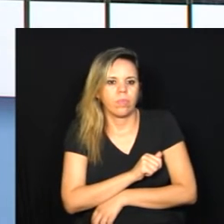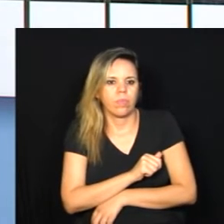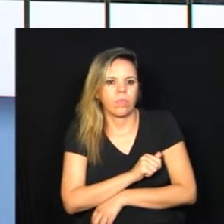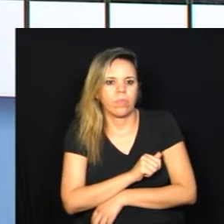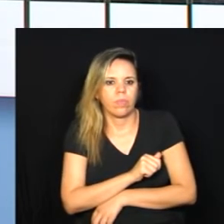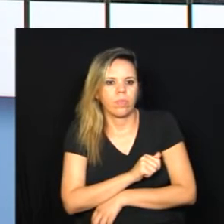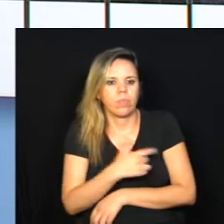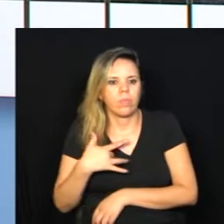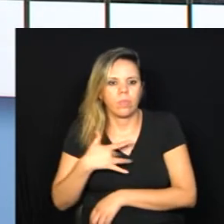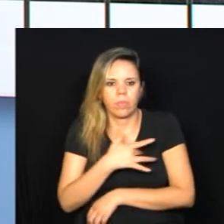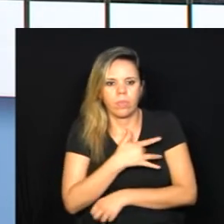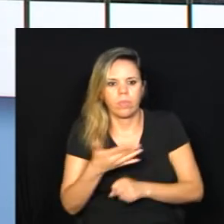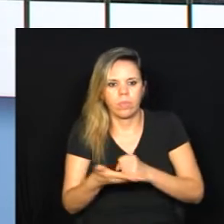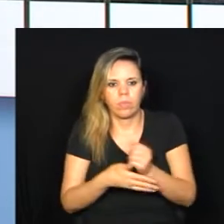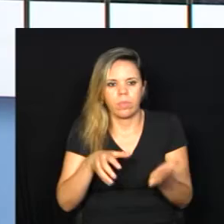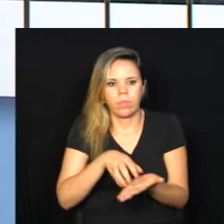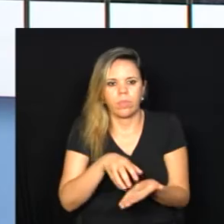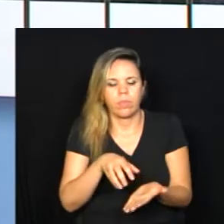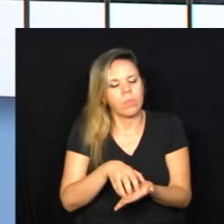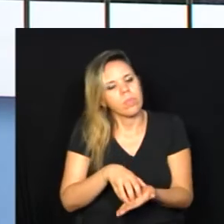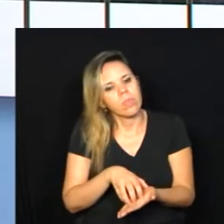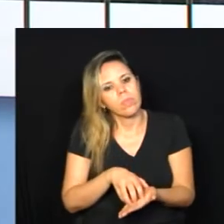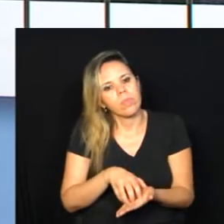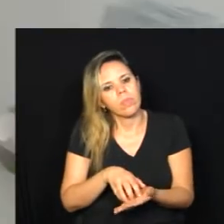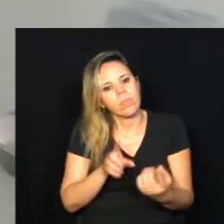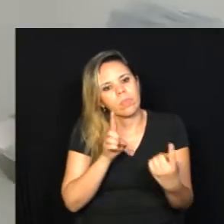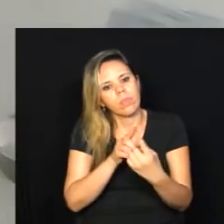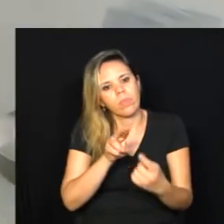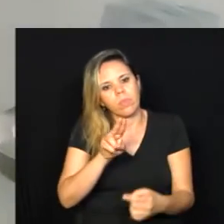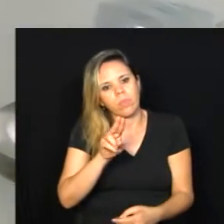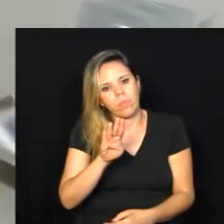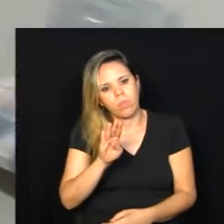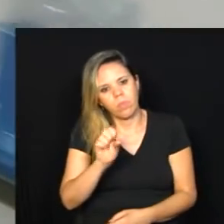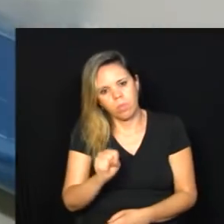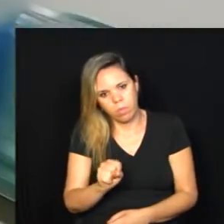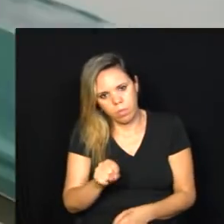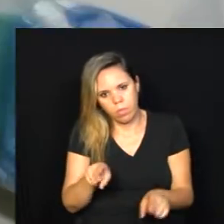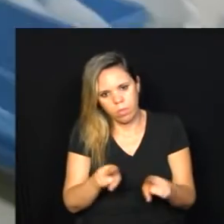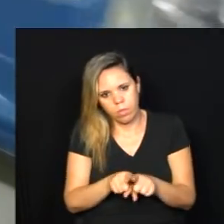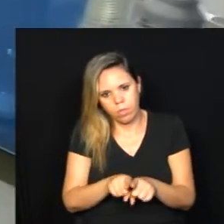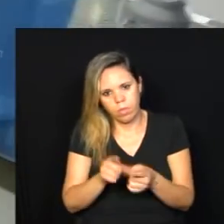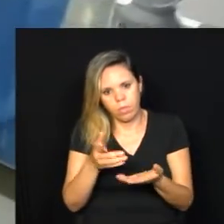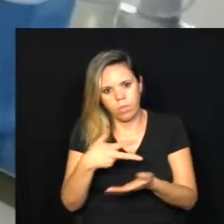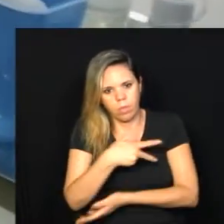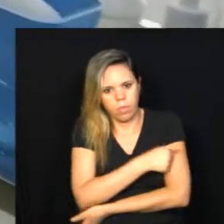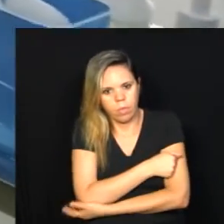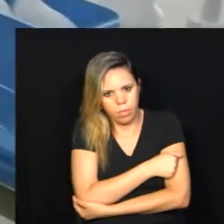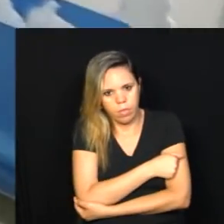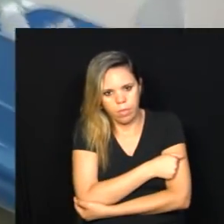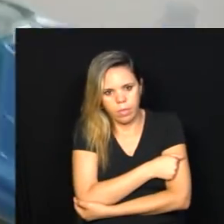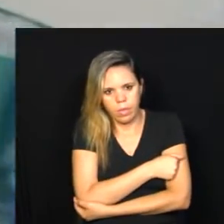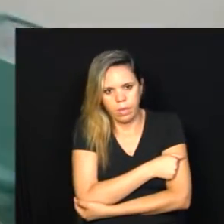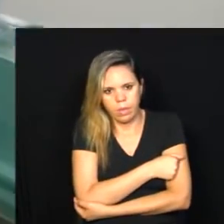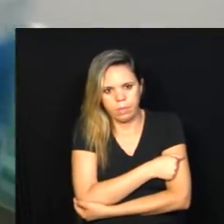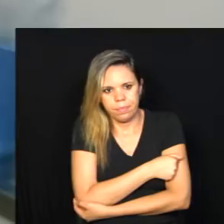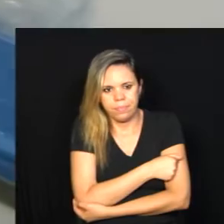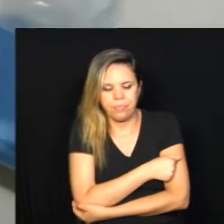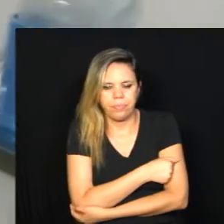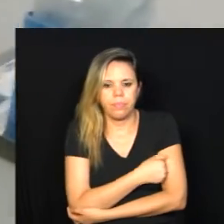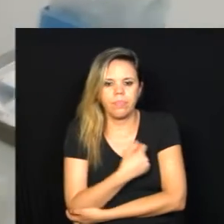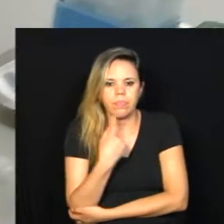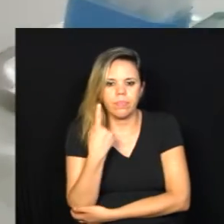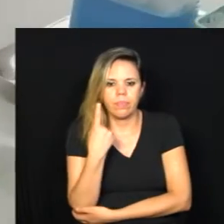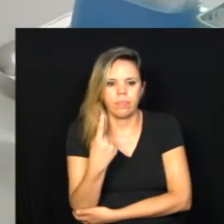da saúde básica, que funciona em uma UBS também, que recebeu a vacinação de uma